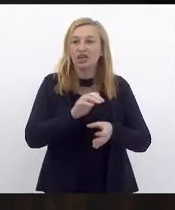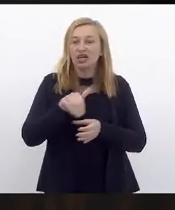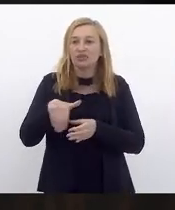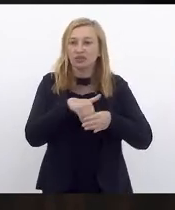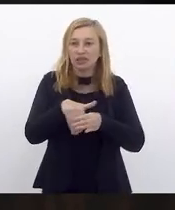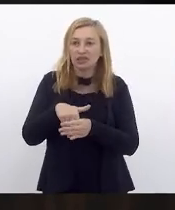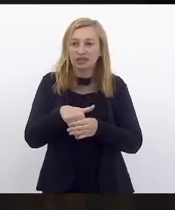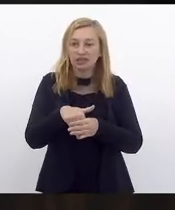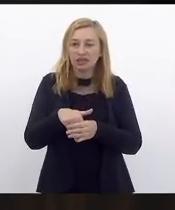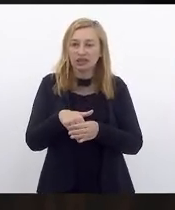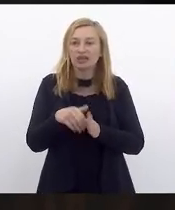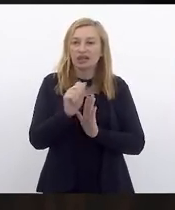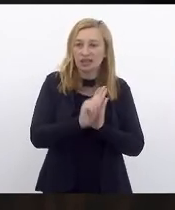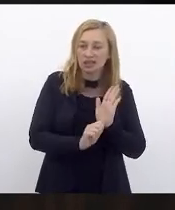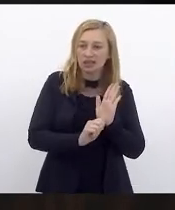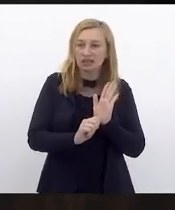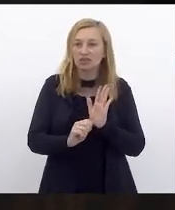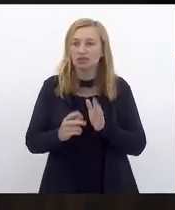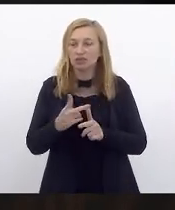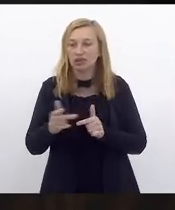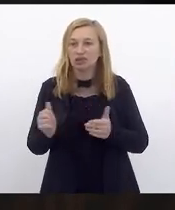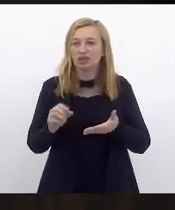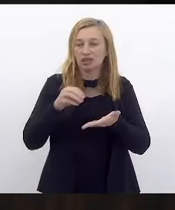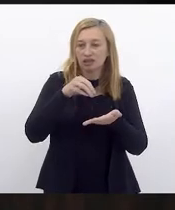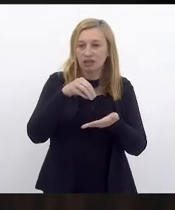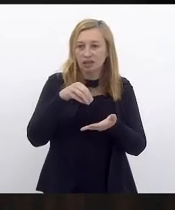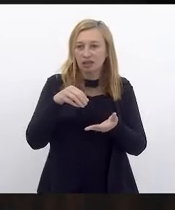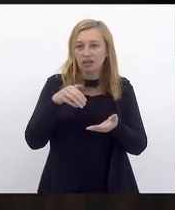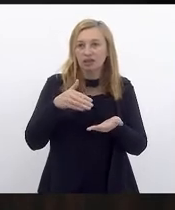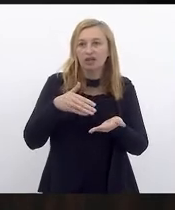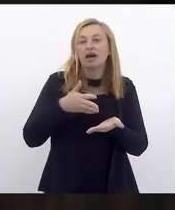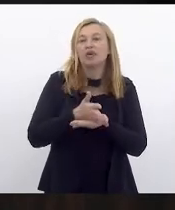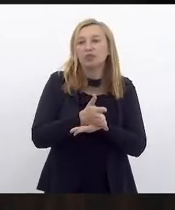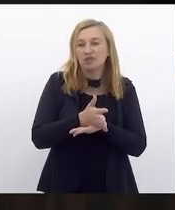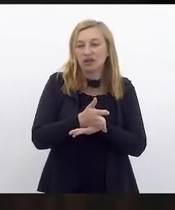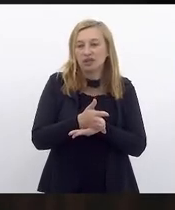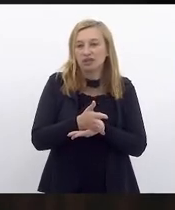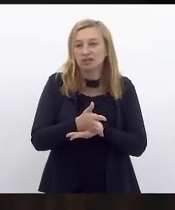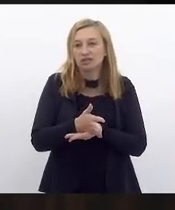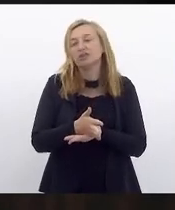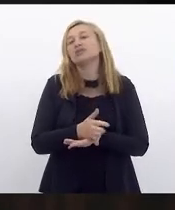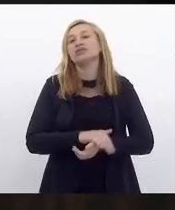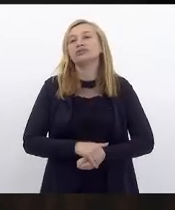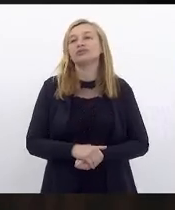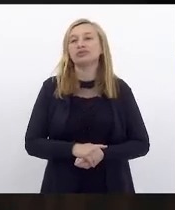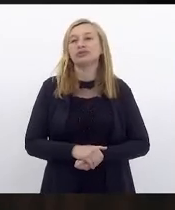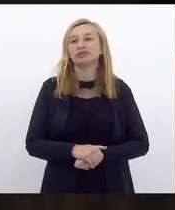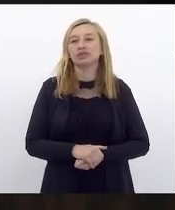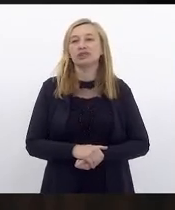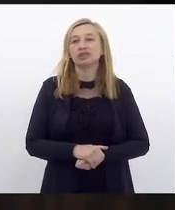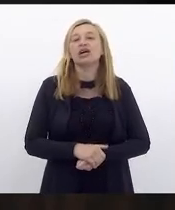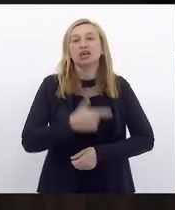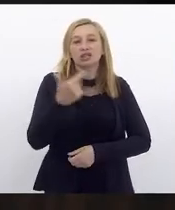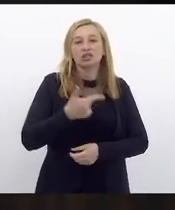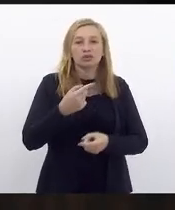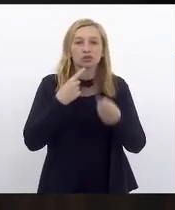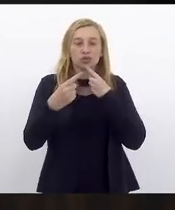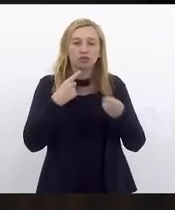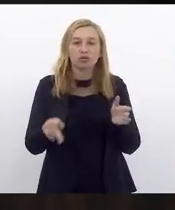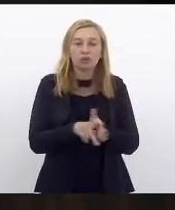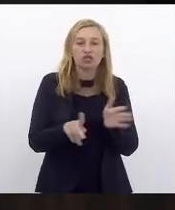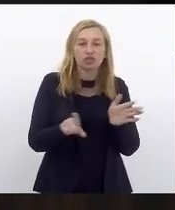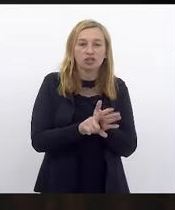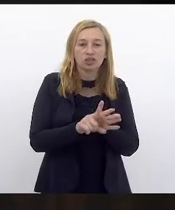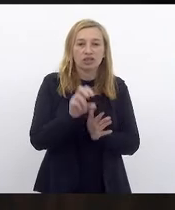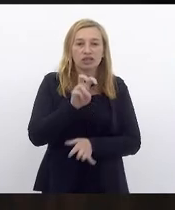redação do vencido, assim emendado. Os senhores que aprovam, permaneçam como estão. Aprovado. Vai autógrafo. Em segunda discussão, projeto